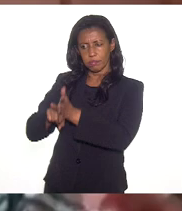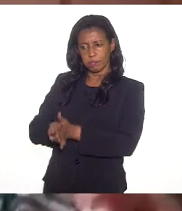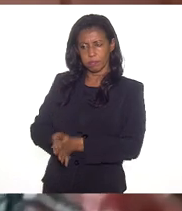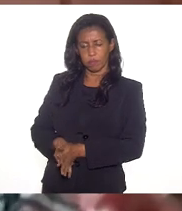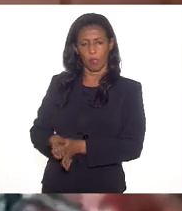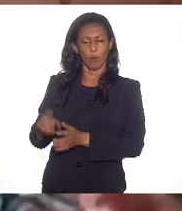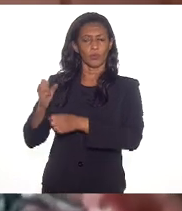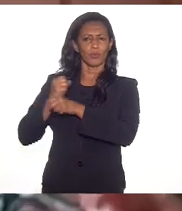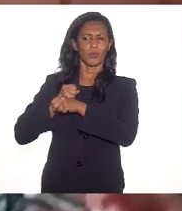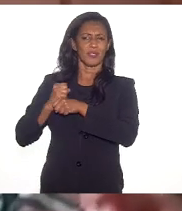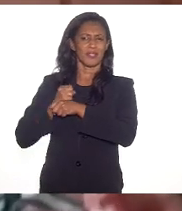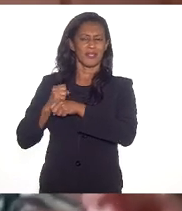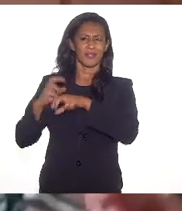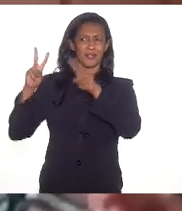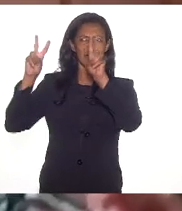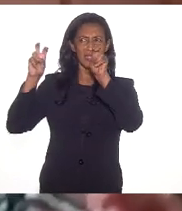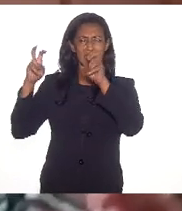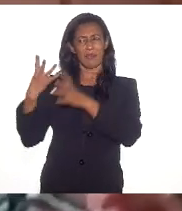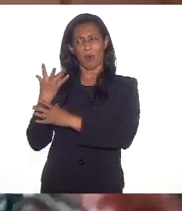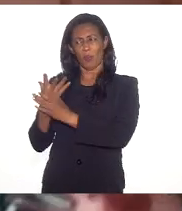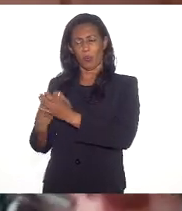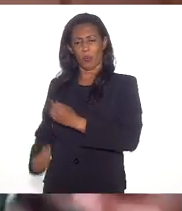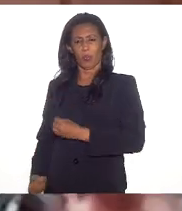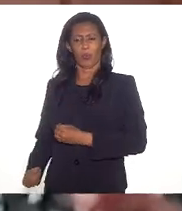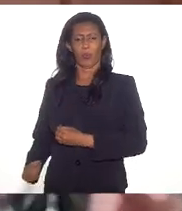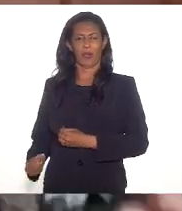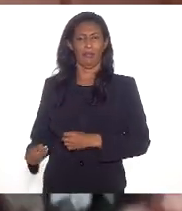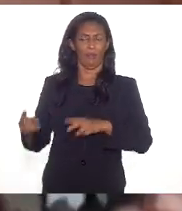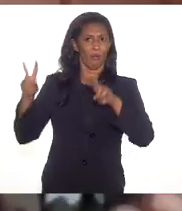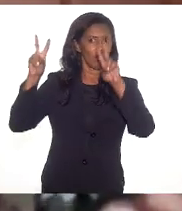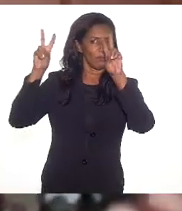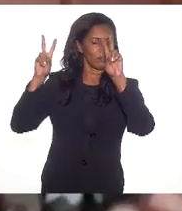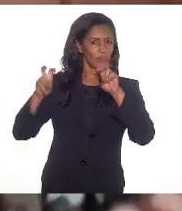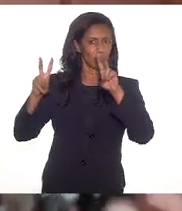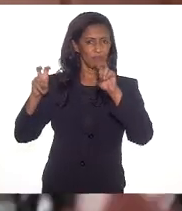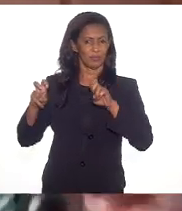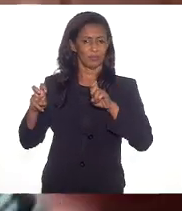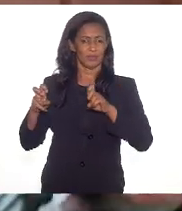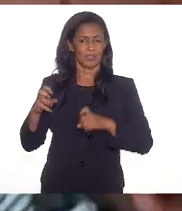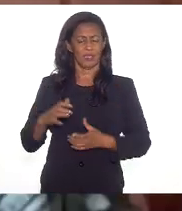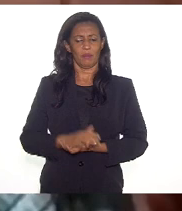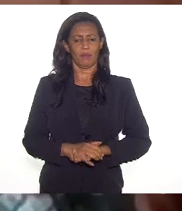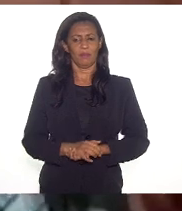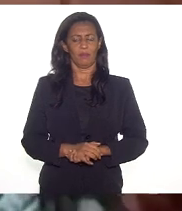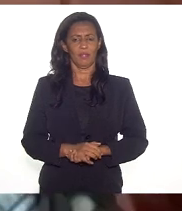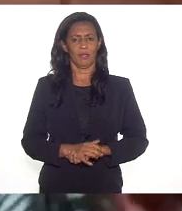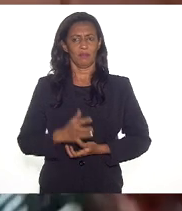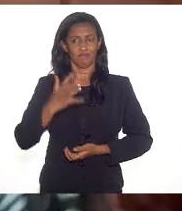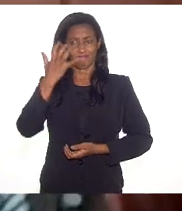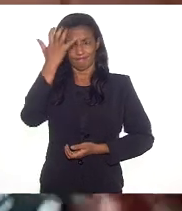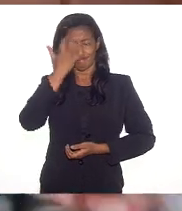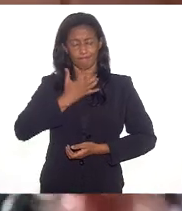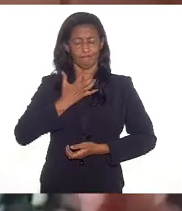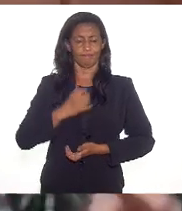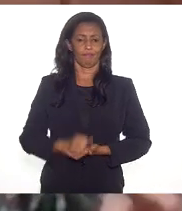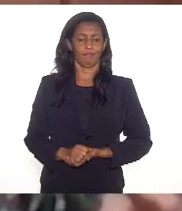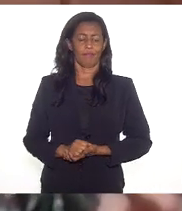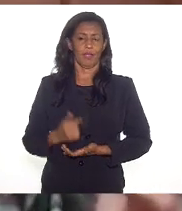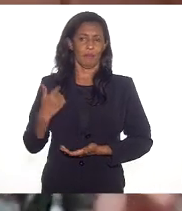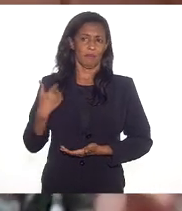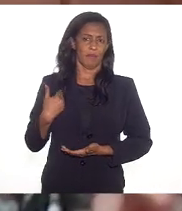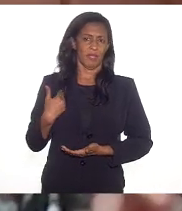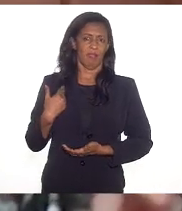longo dos anos, esse tema do desaparecimento é um tema gravíssimo. Eu encerro aqui essa minha longa declaração de